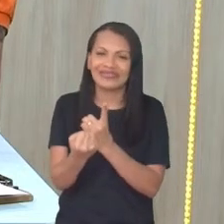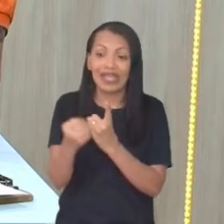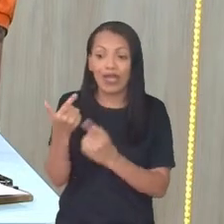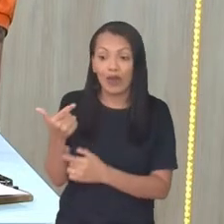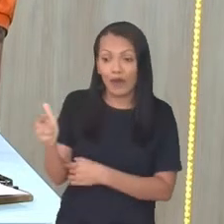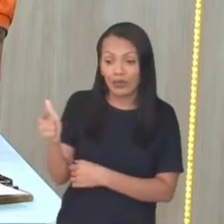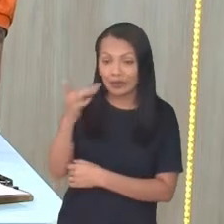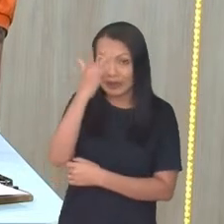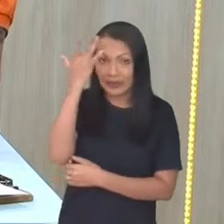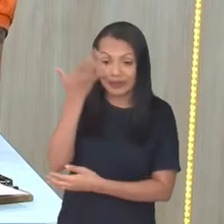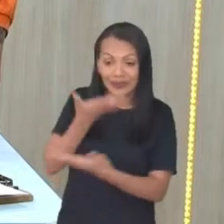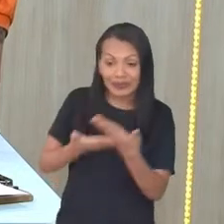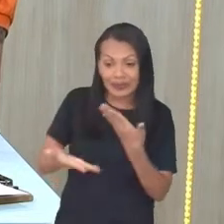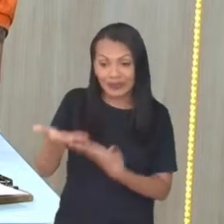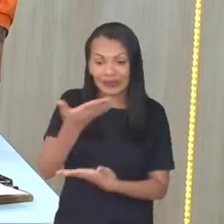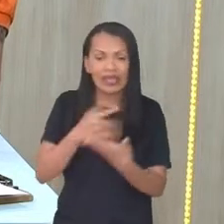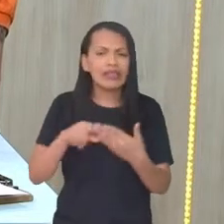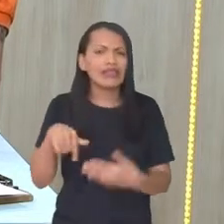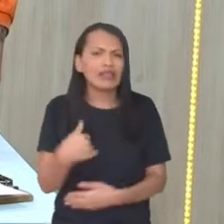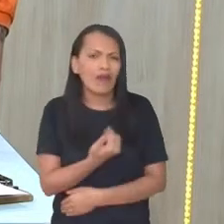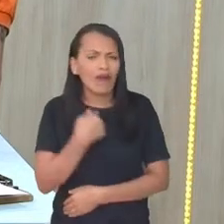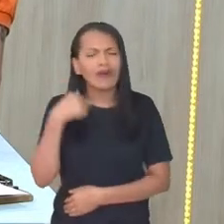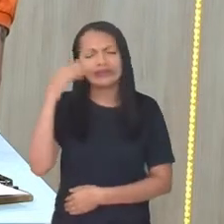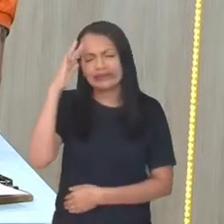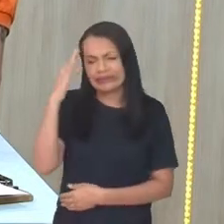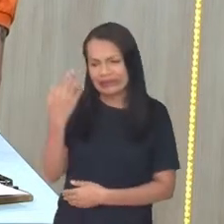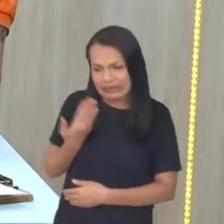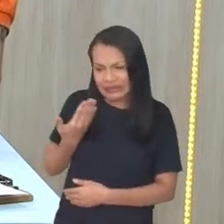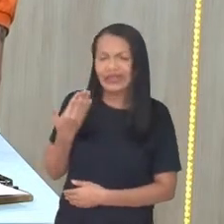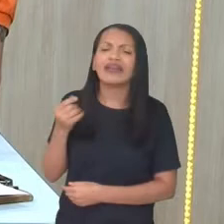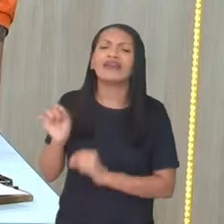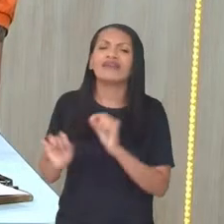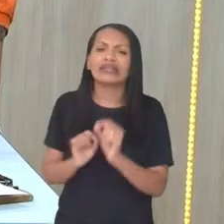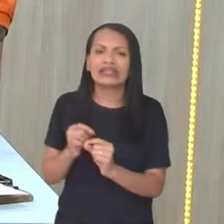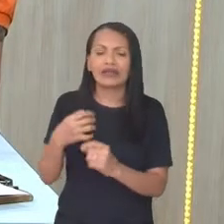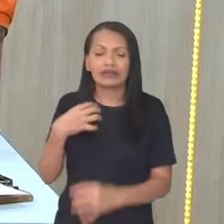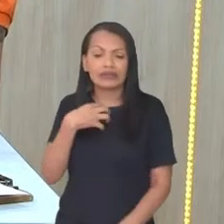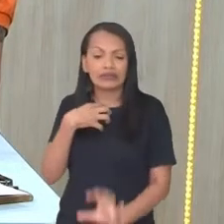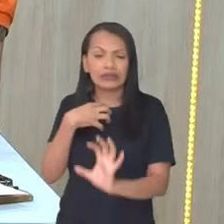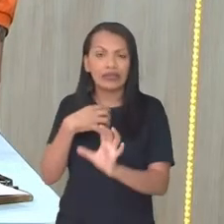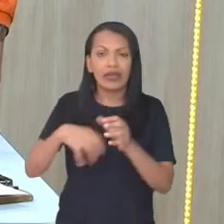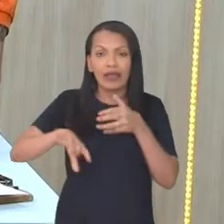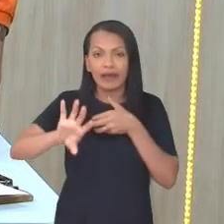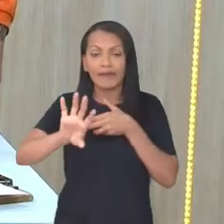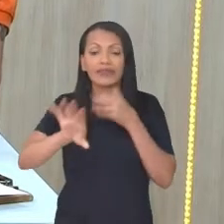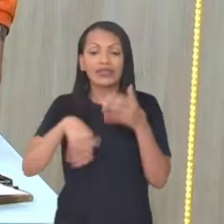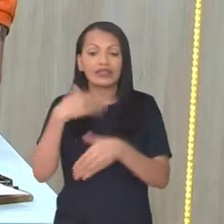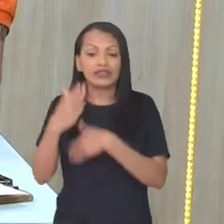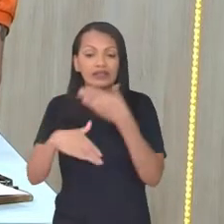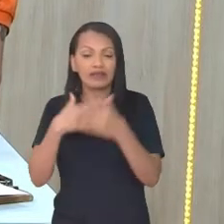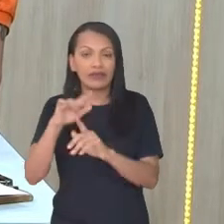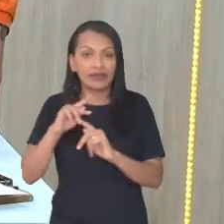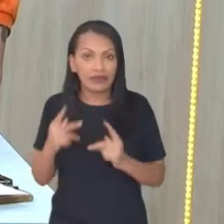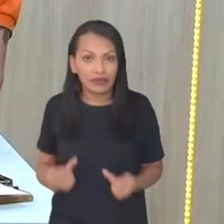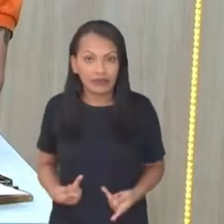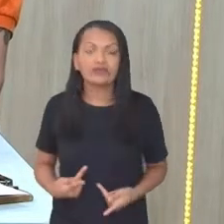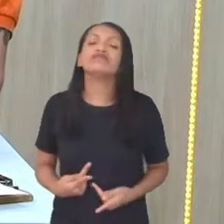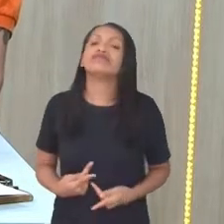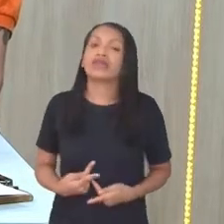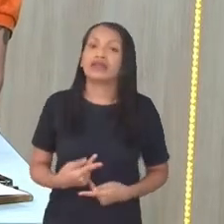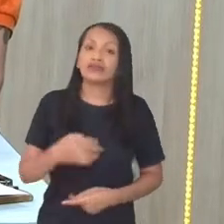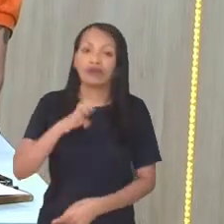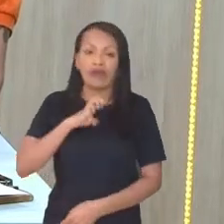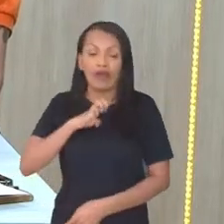outros indivíduos, é lá que a gente se reconhece no outro, é lá que a gente cria empatia, é lá que a gente se desenvolve enquanto ser humano, desenvolve a sua moral, a sua